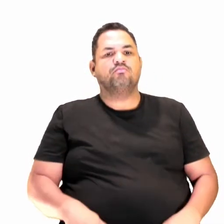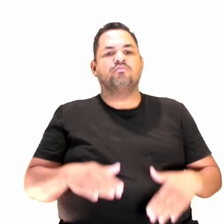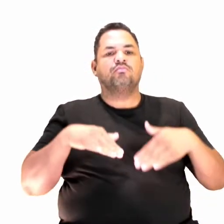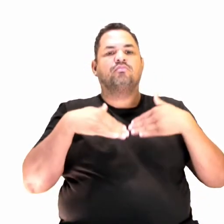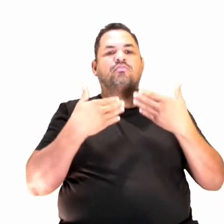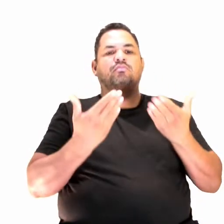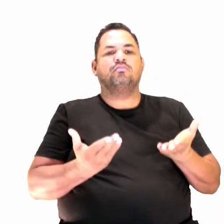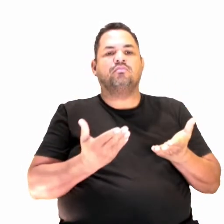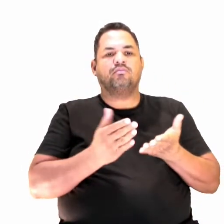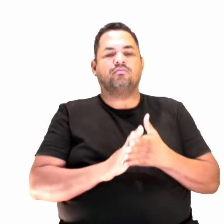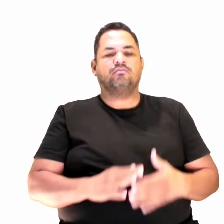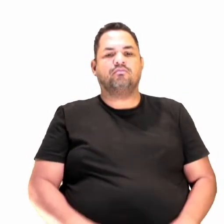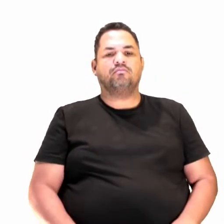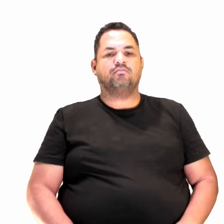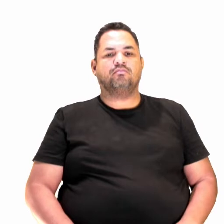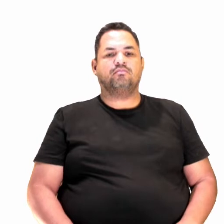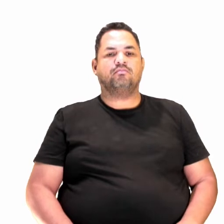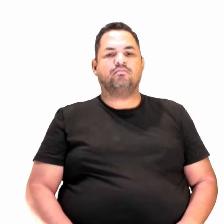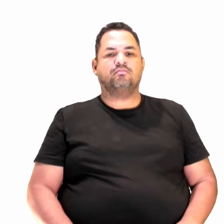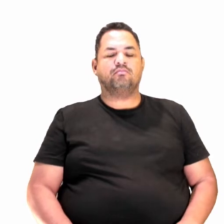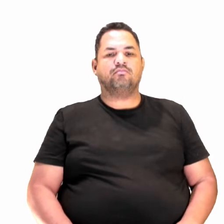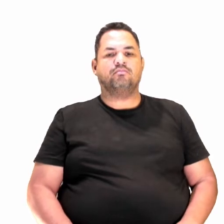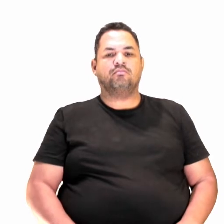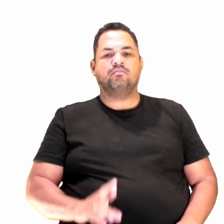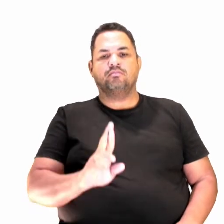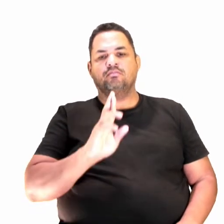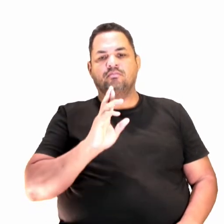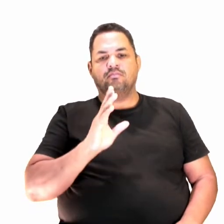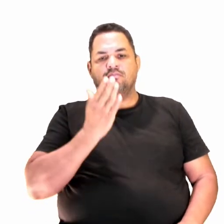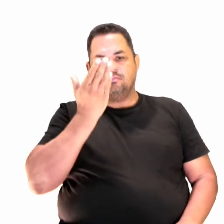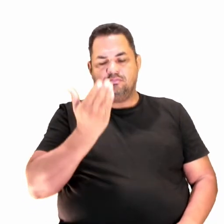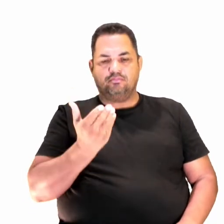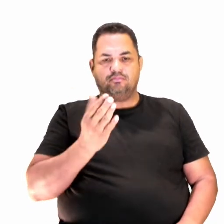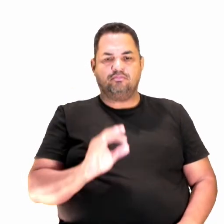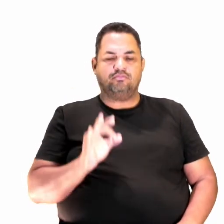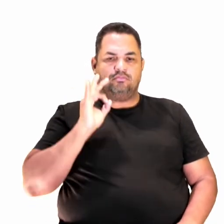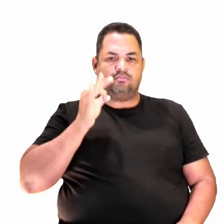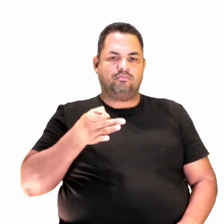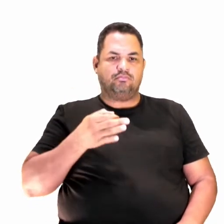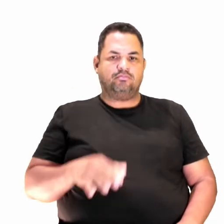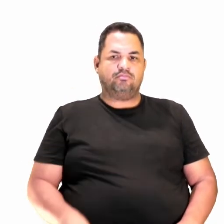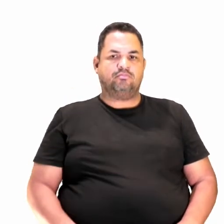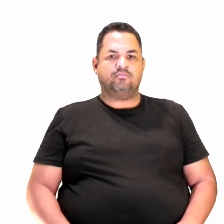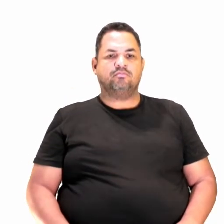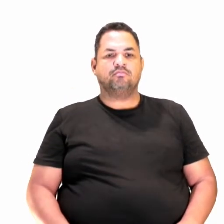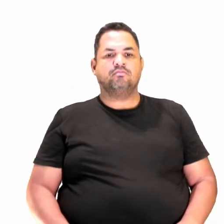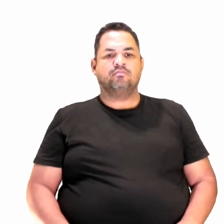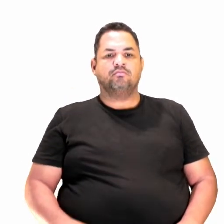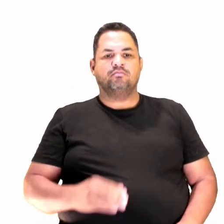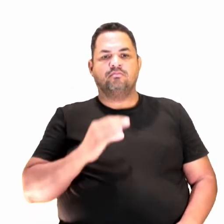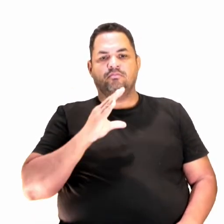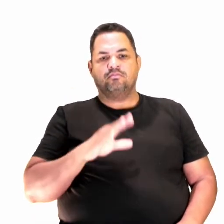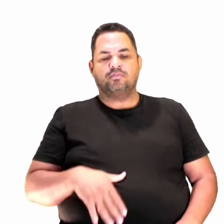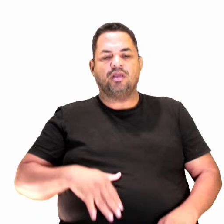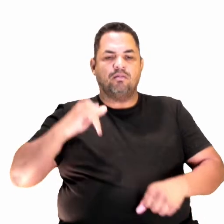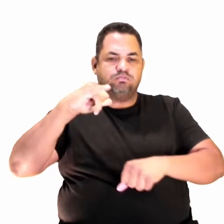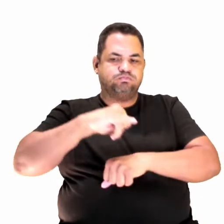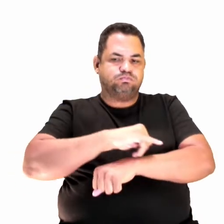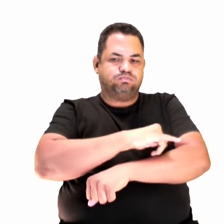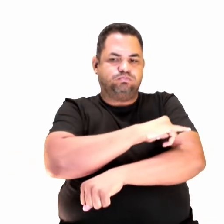qual é a situação que vai ficar aqui. Só pode ser a obesity. Por